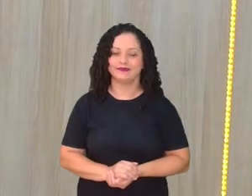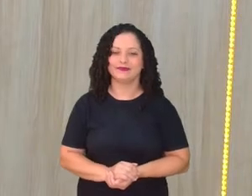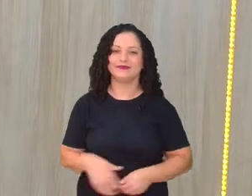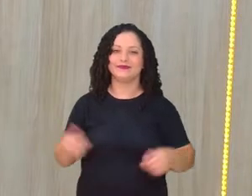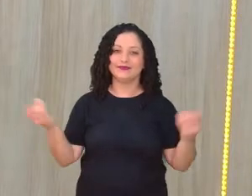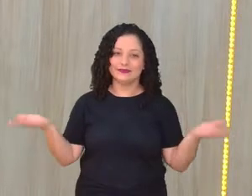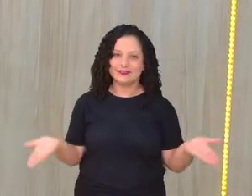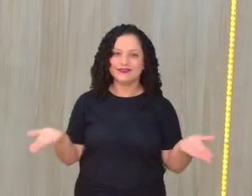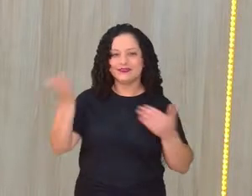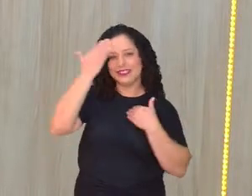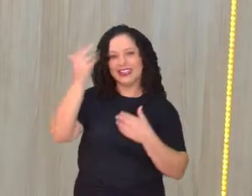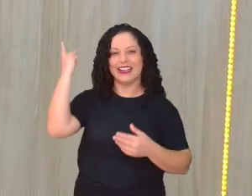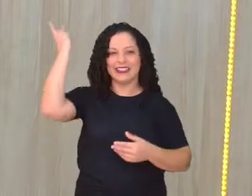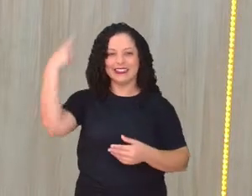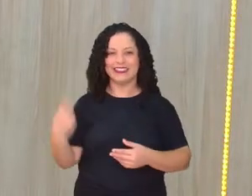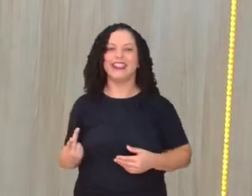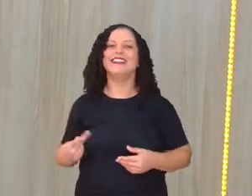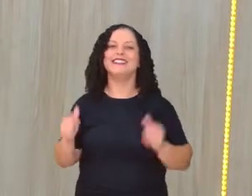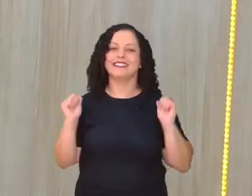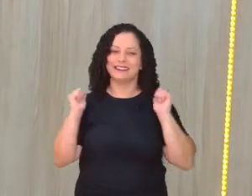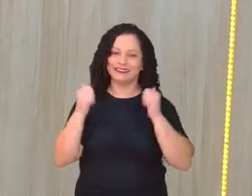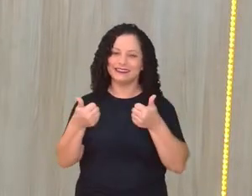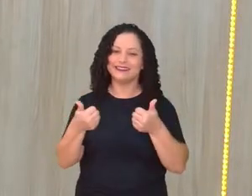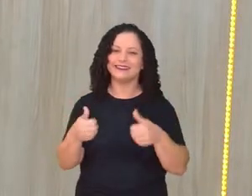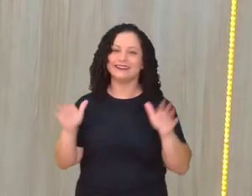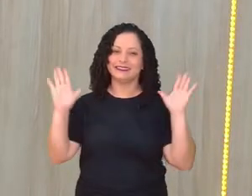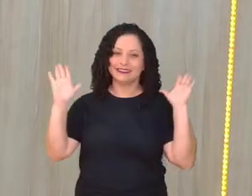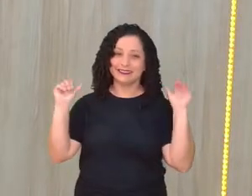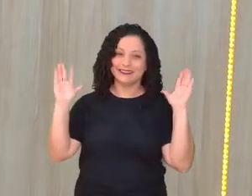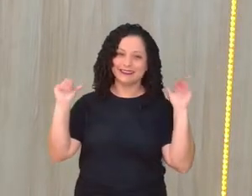Valeu, Kezinha. Tamo junto, pessoal.